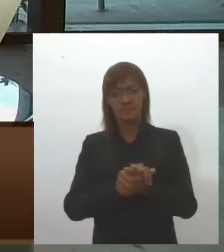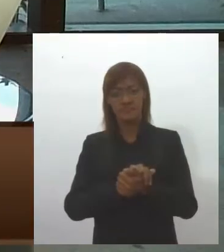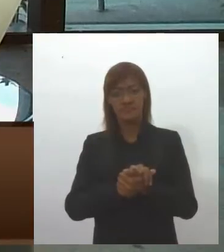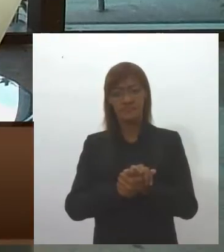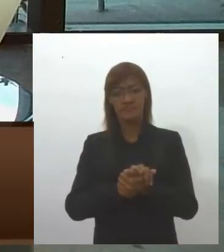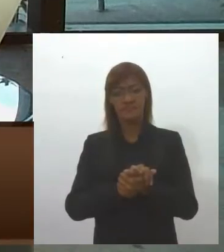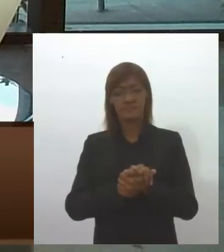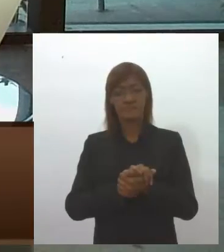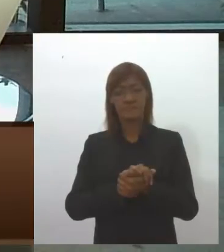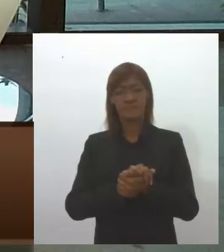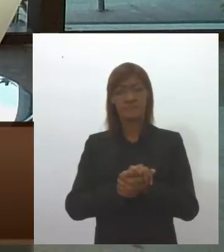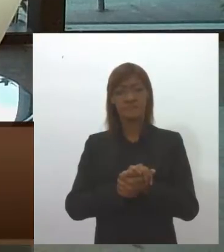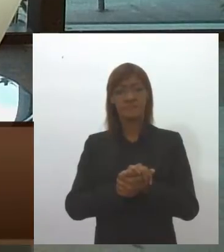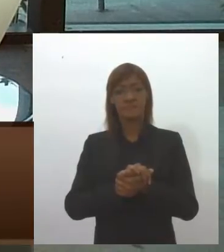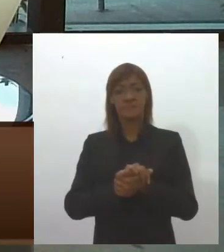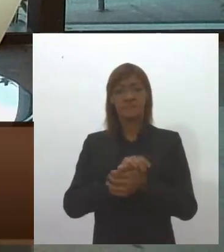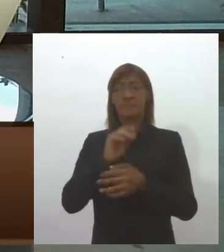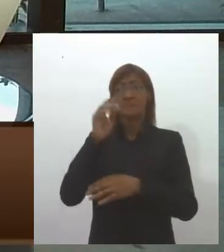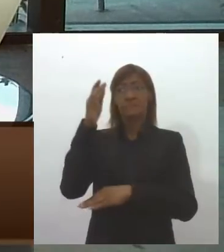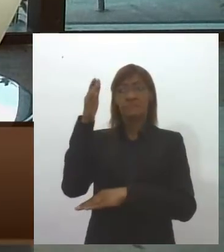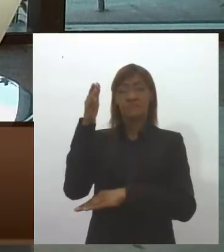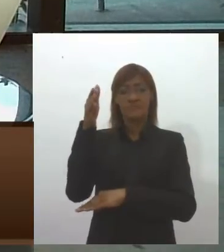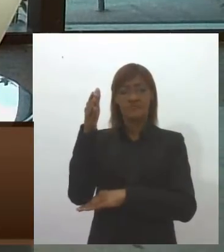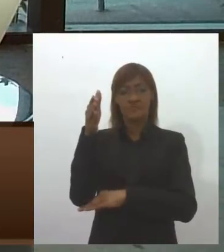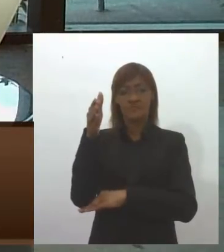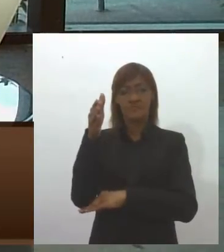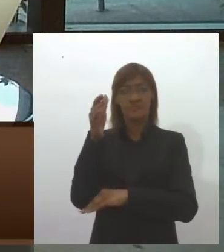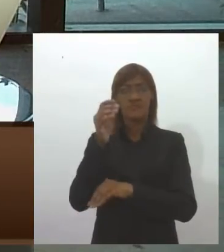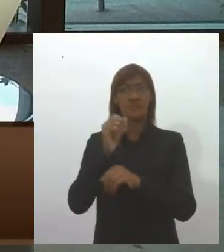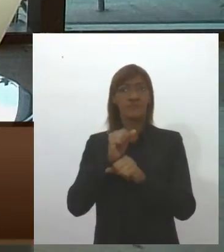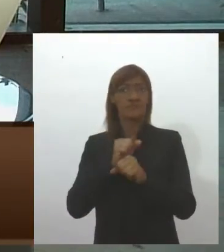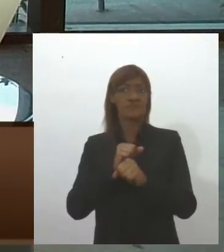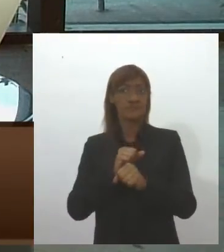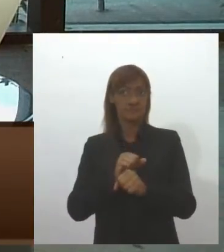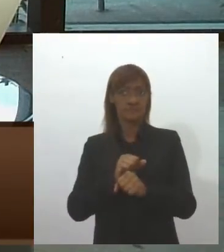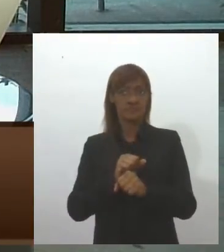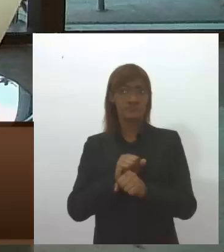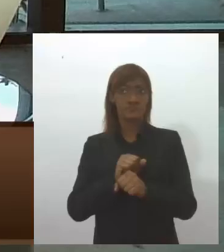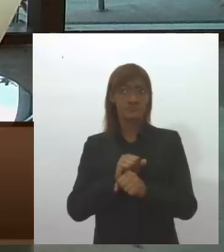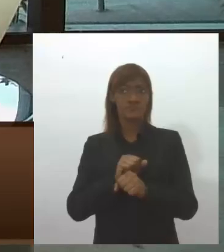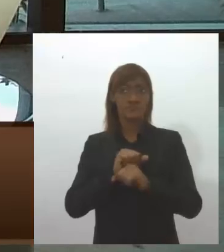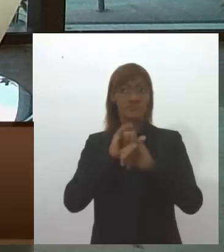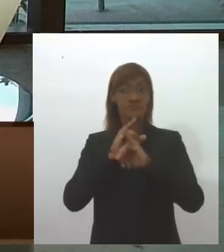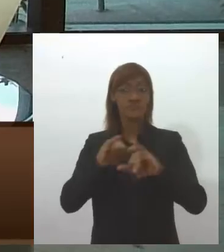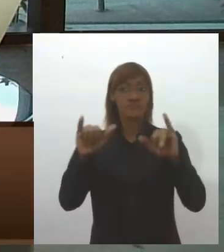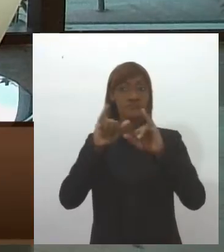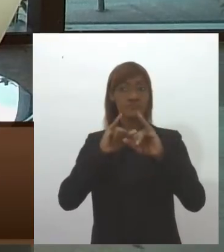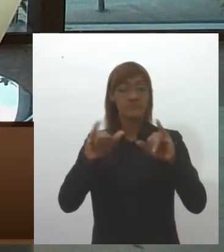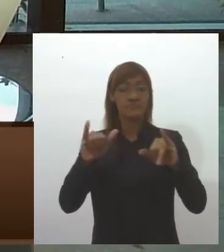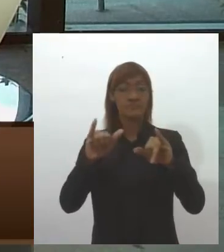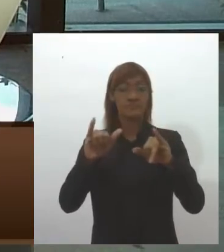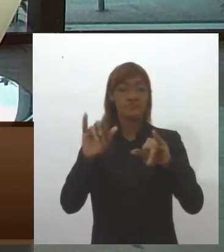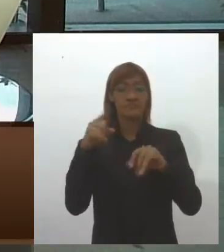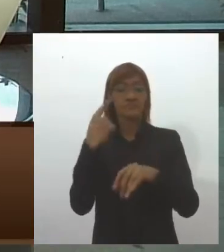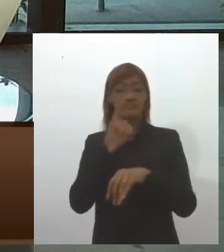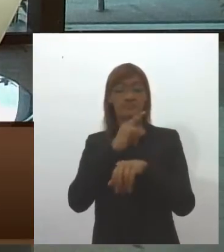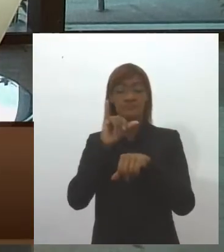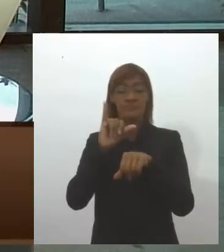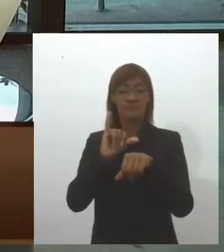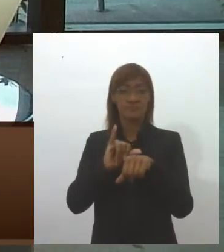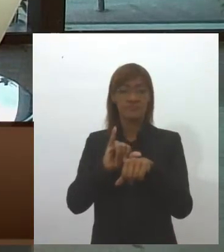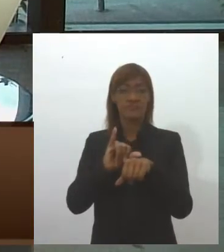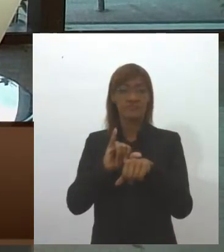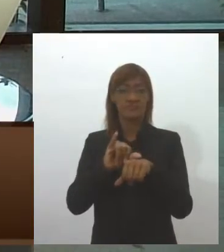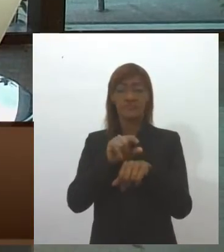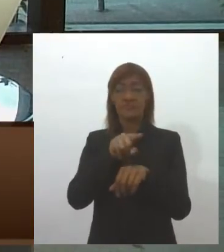em relação ao hotel, a vender o estado, vender a capital fora, se essas pessoas que estão, esses segmentos que